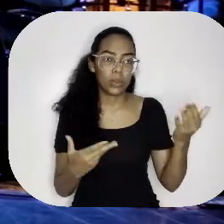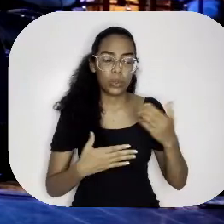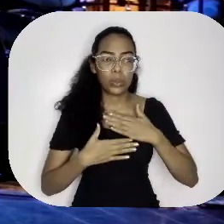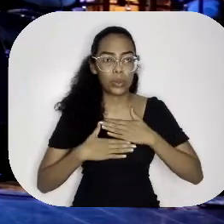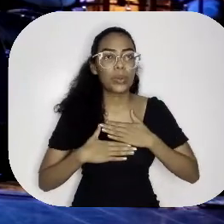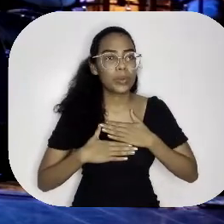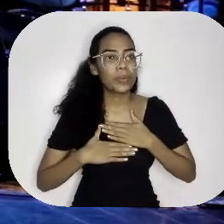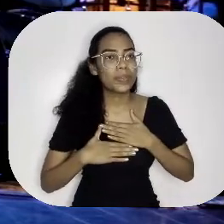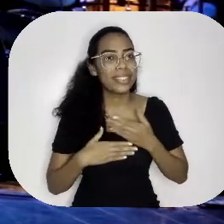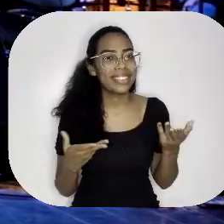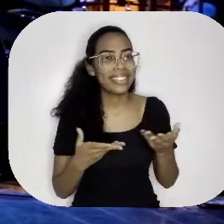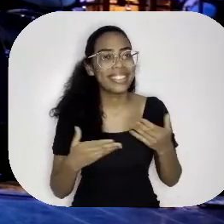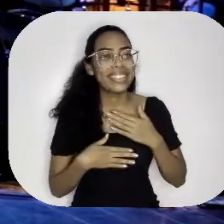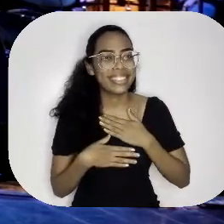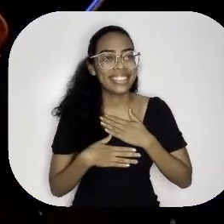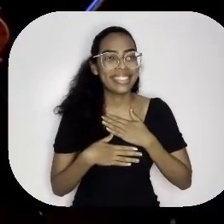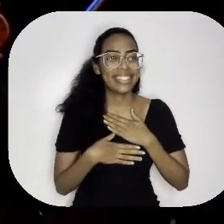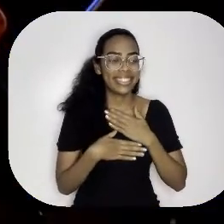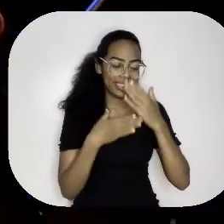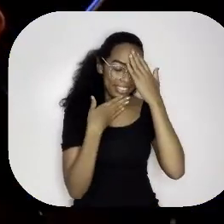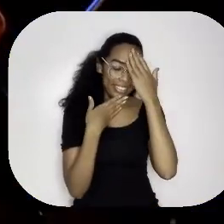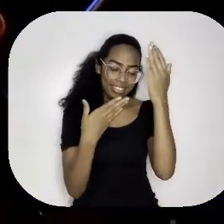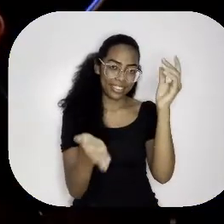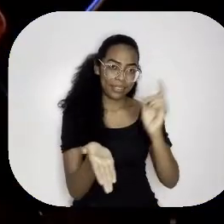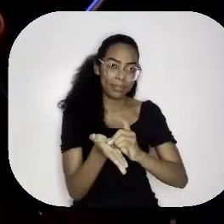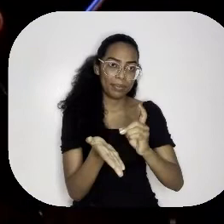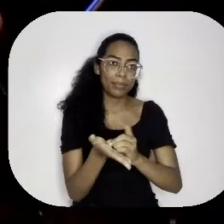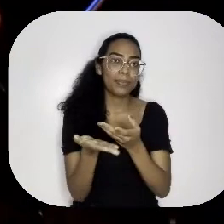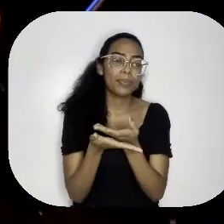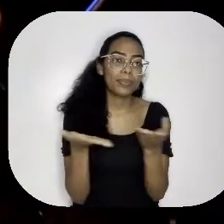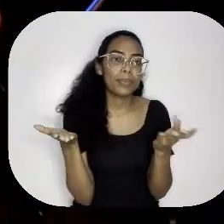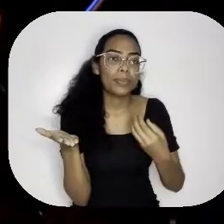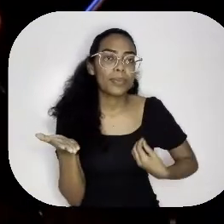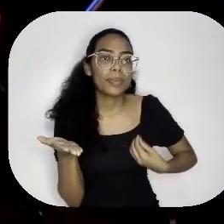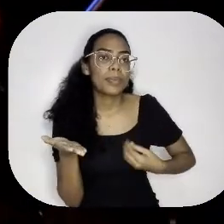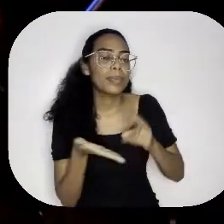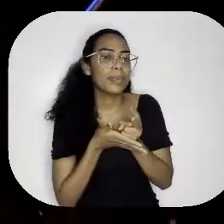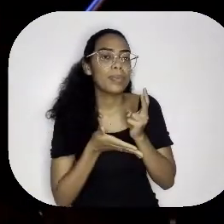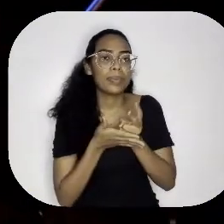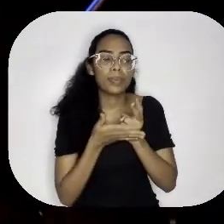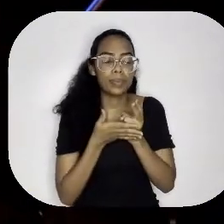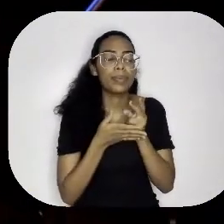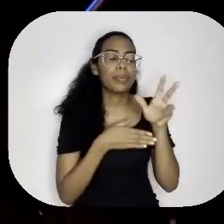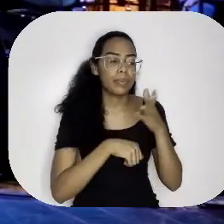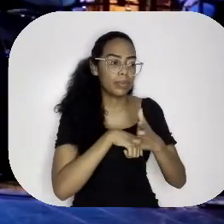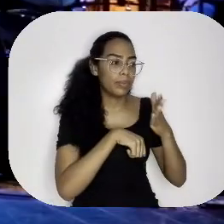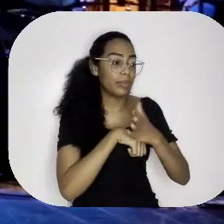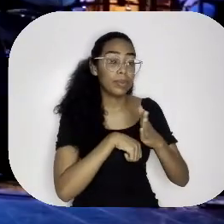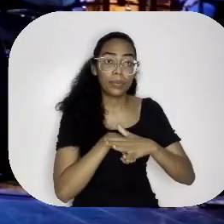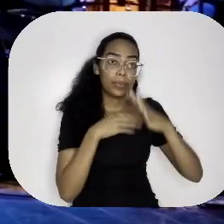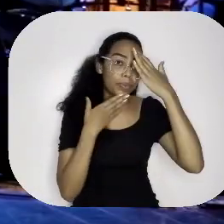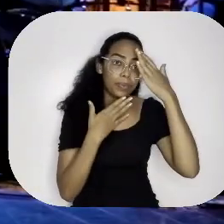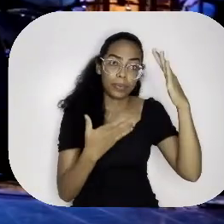lado, mas agora ele já tá gostando, eu acho. Denaide, obrigado de coração pela sua presença sempre lá no ensaio interativo. Obrigado a todos